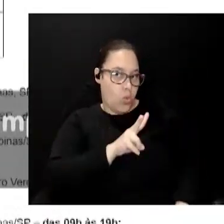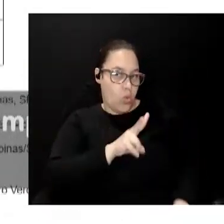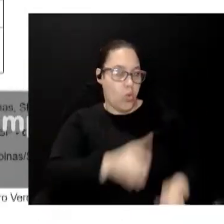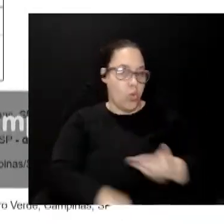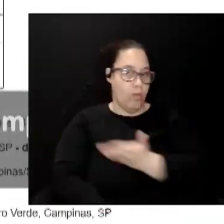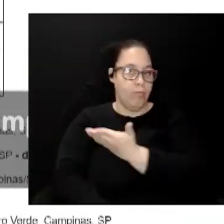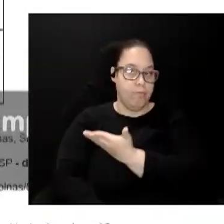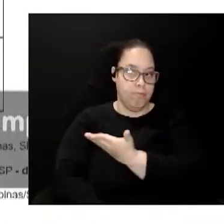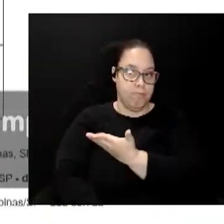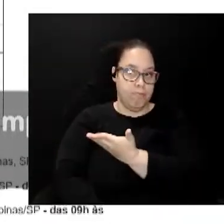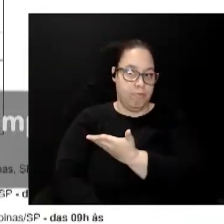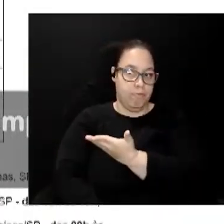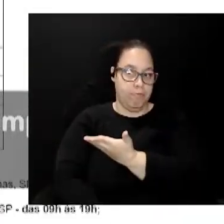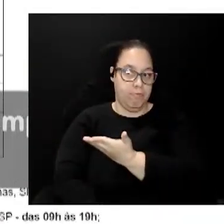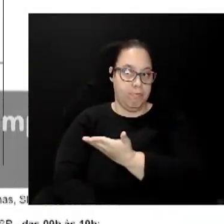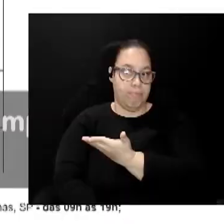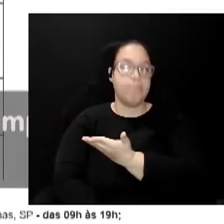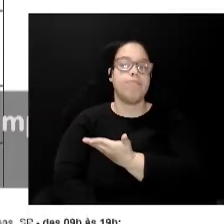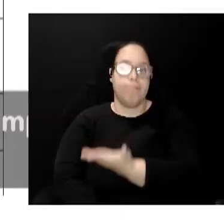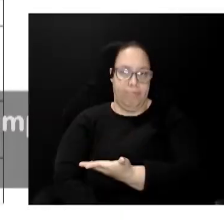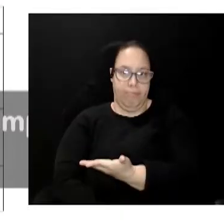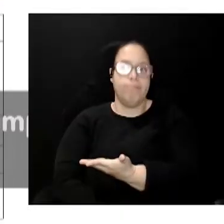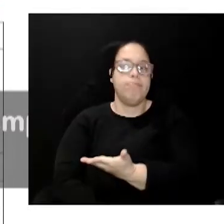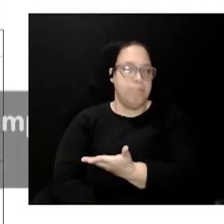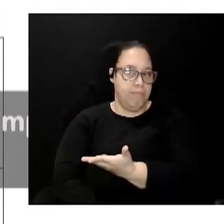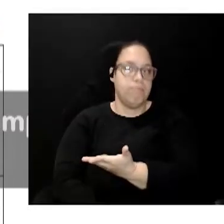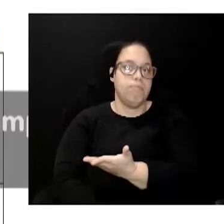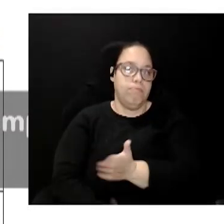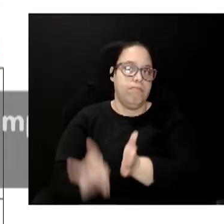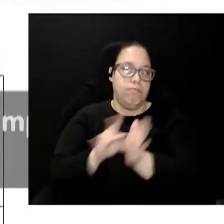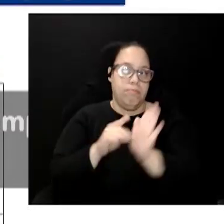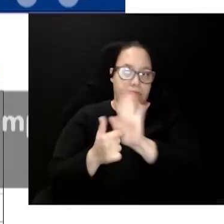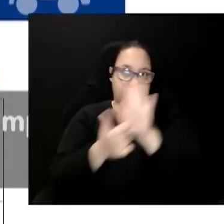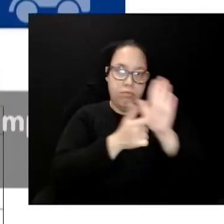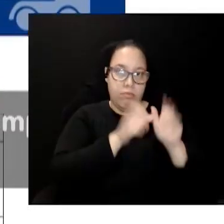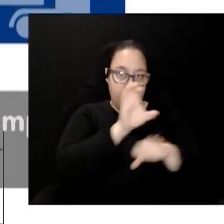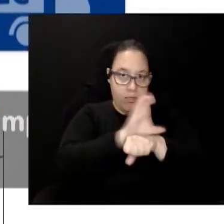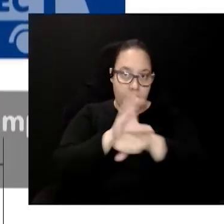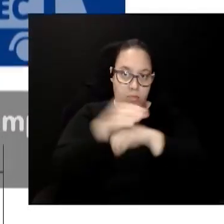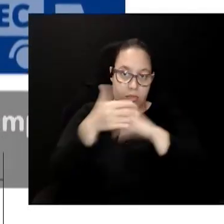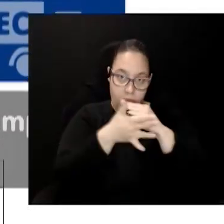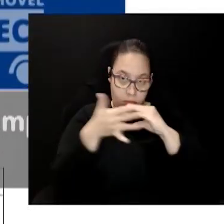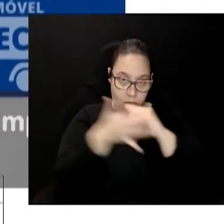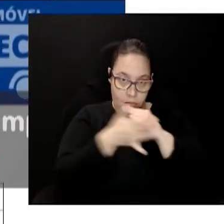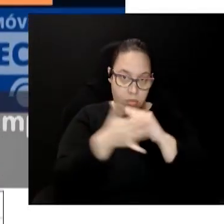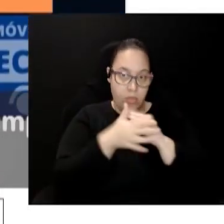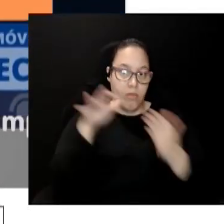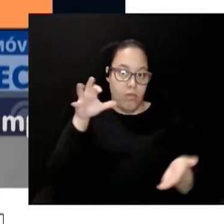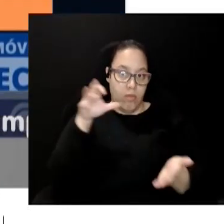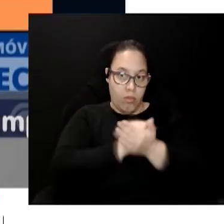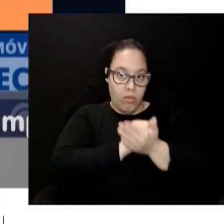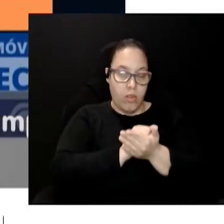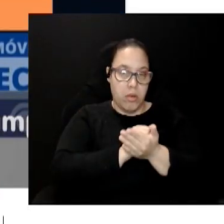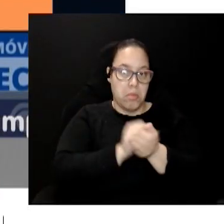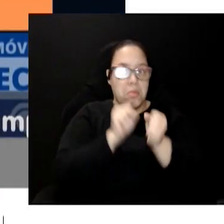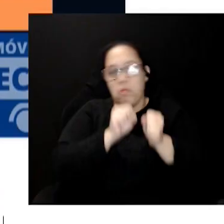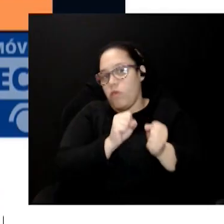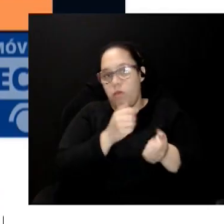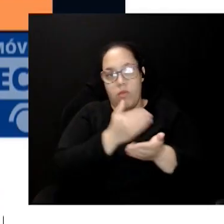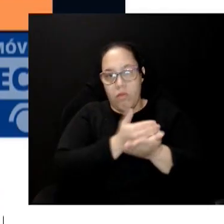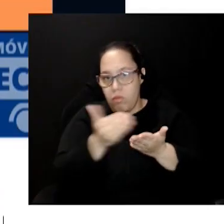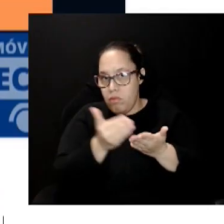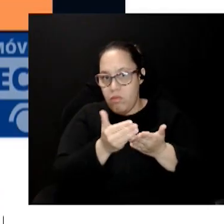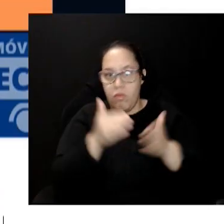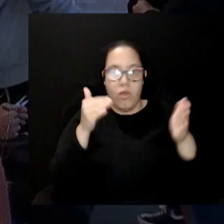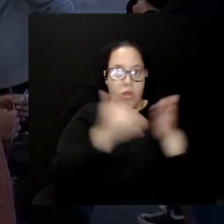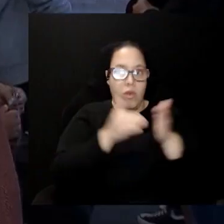com o endereço e os cursos oferecidos em cada unidade. As matrículas podem ser realizadas até o preenchimento